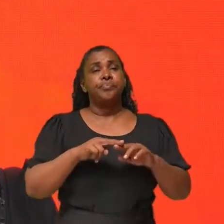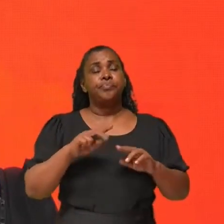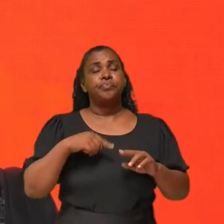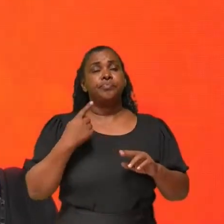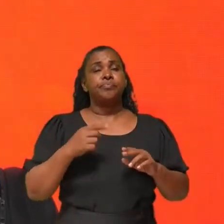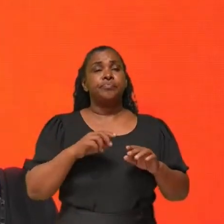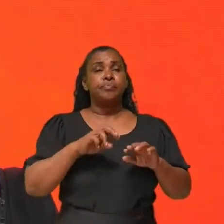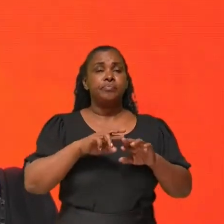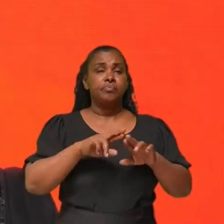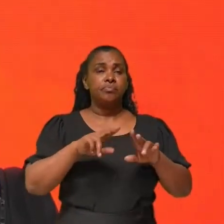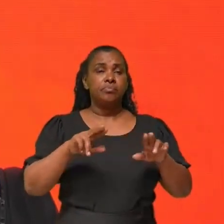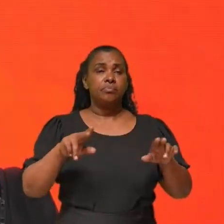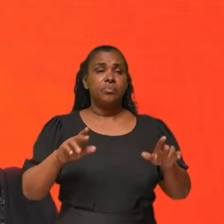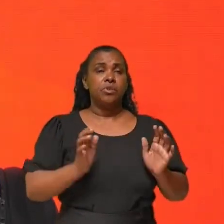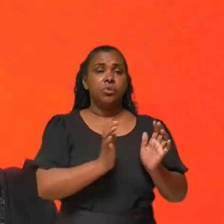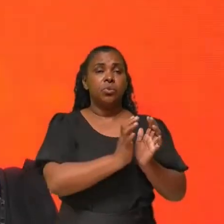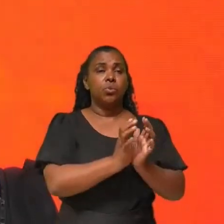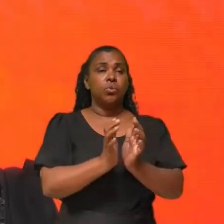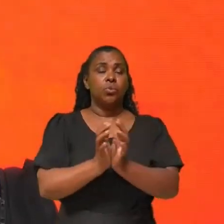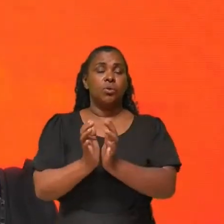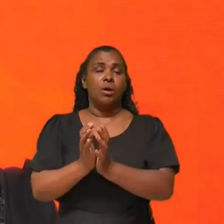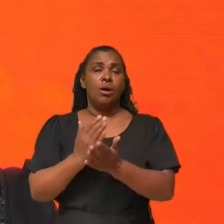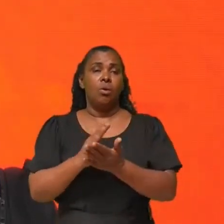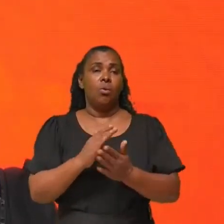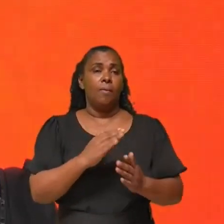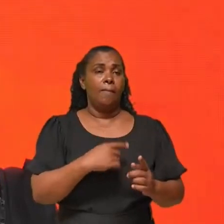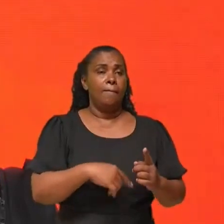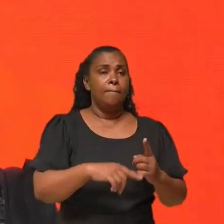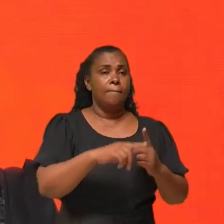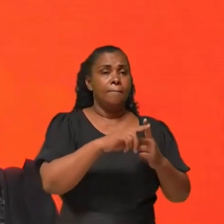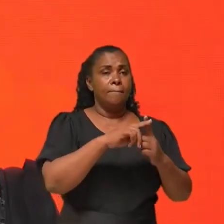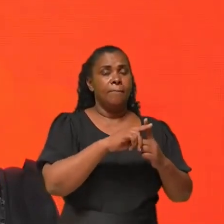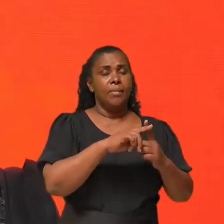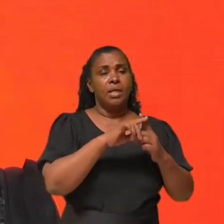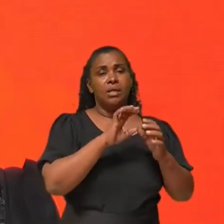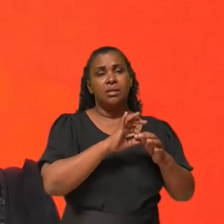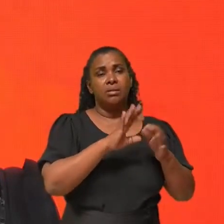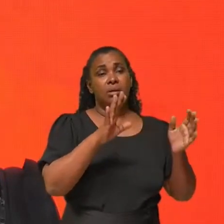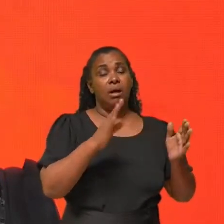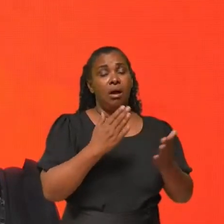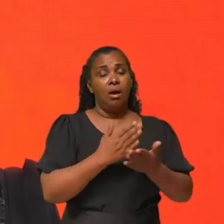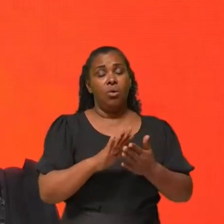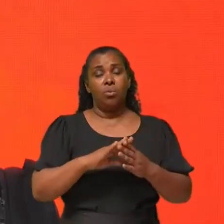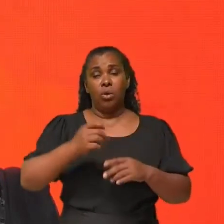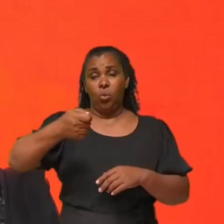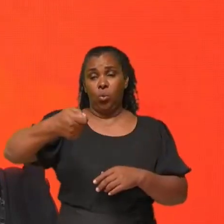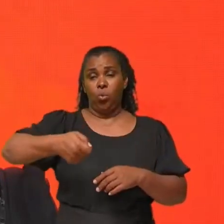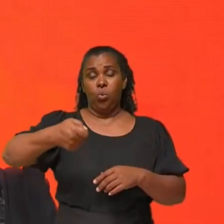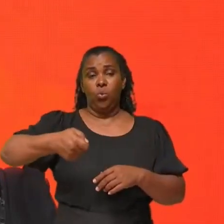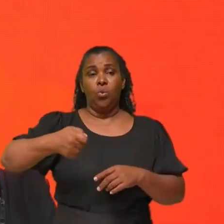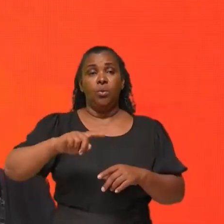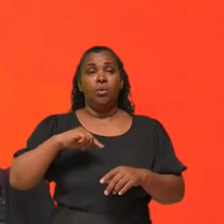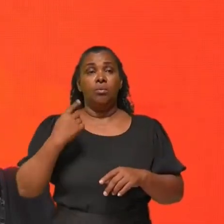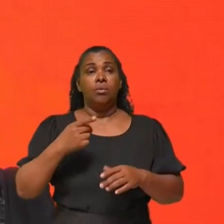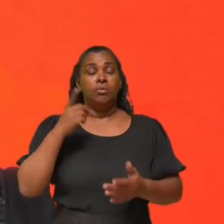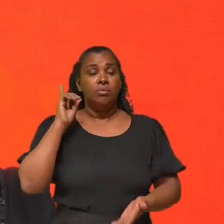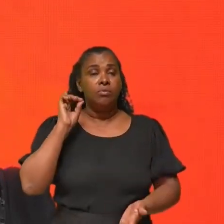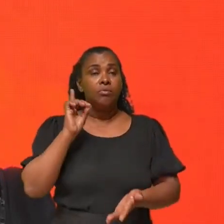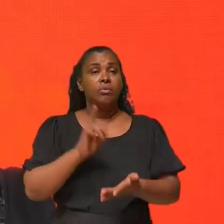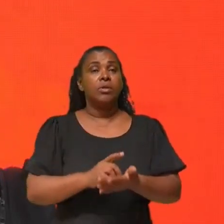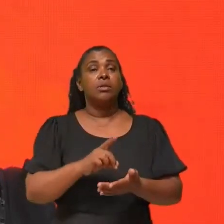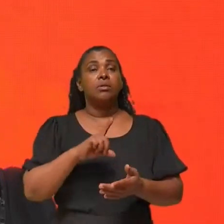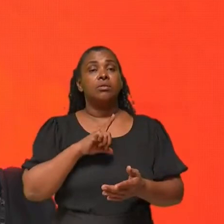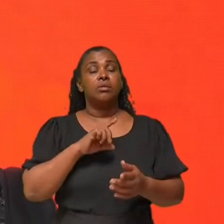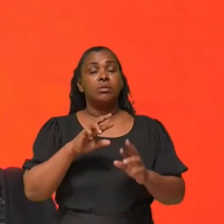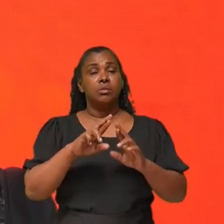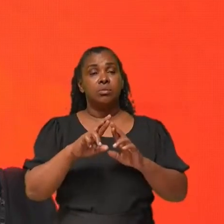mais liberais, alguns frontalmente fascistas, mas, de fato, nós temos aí uma relação muito